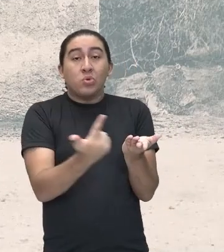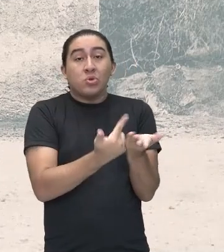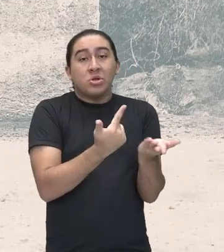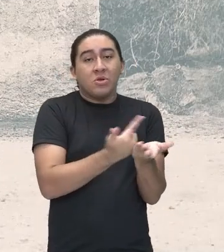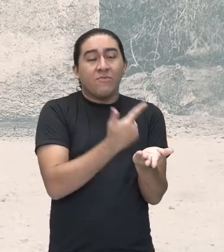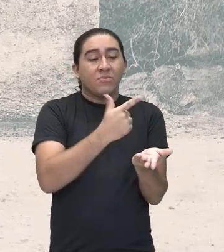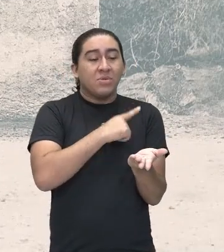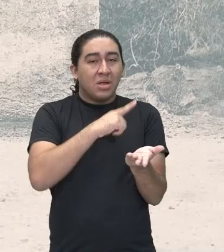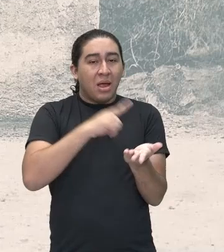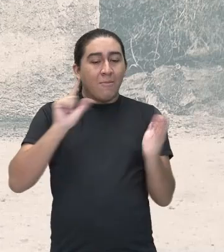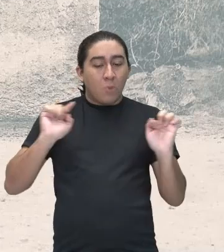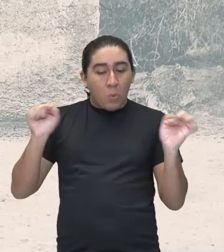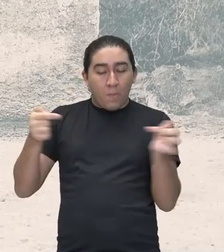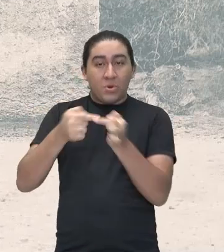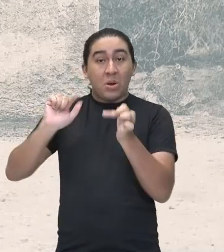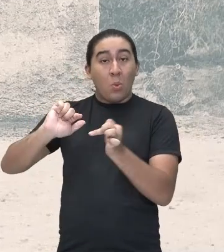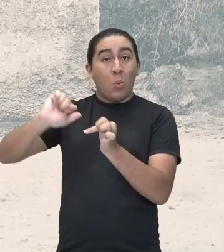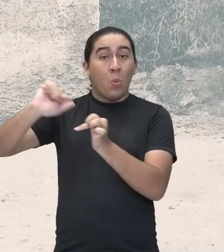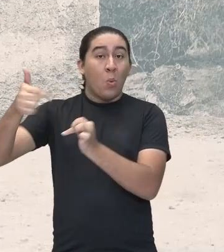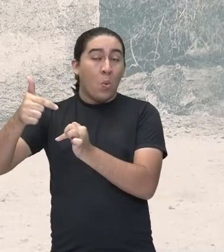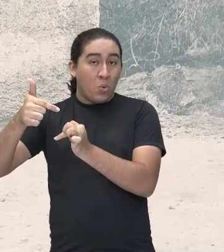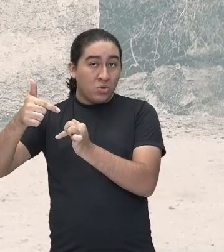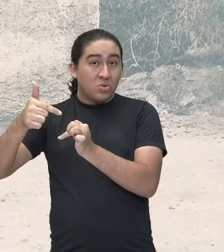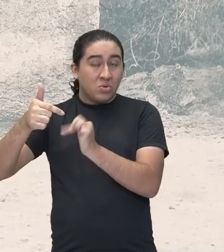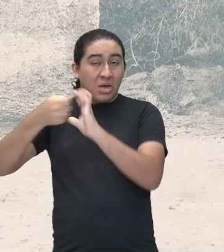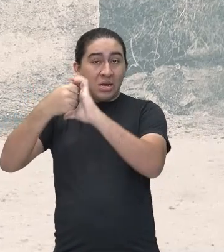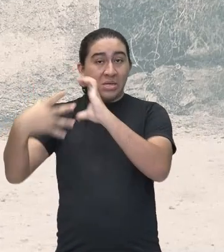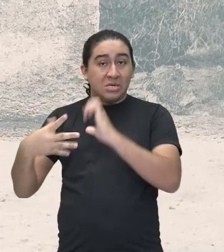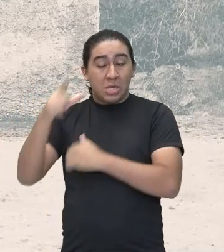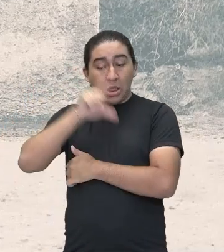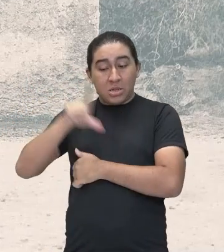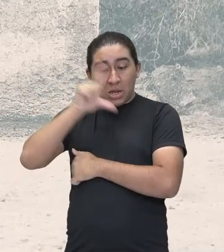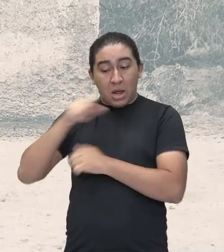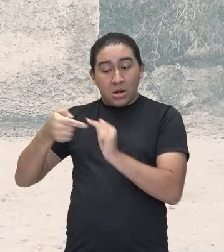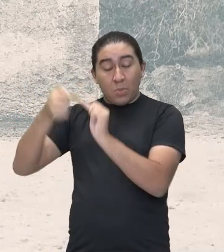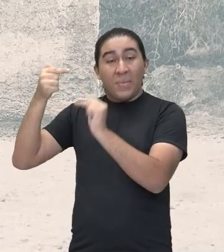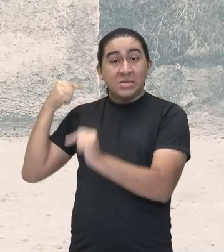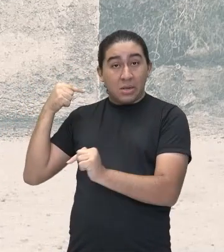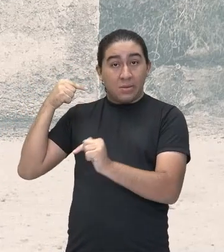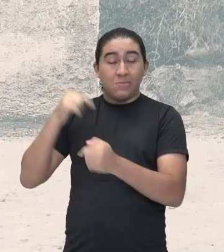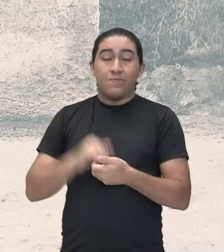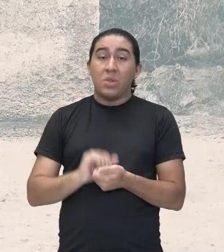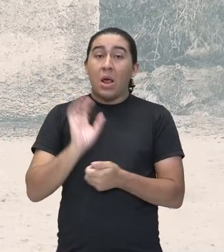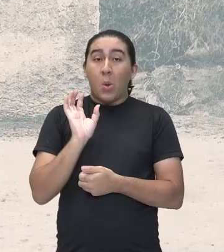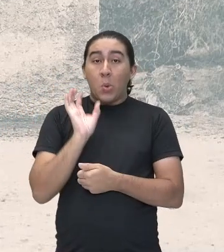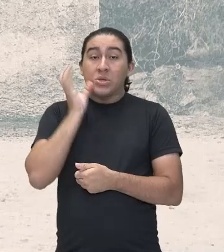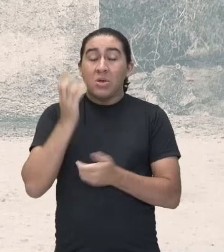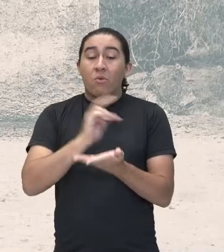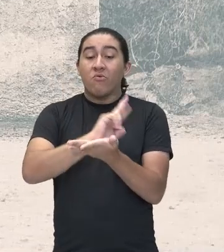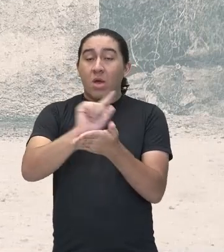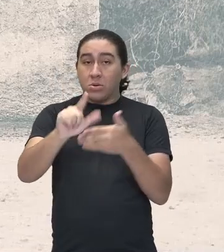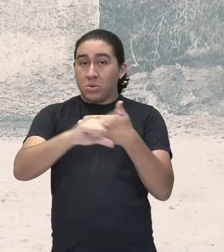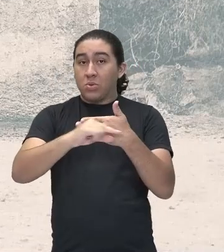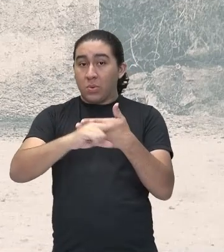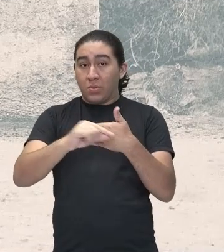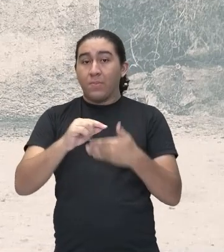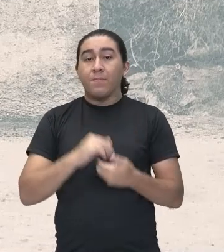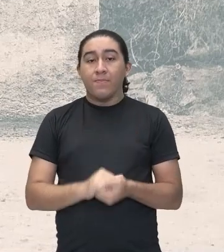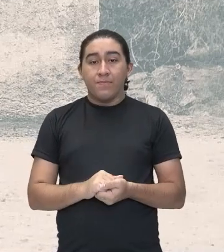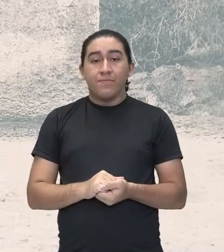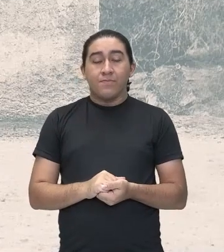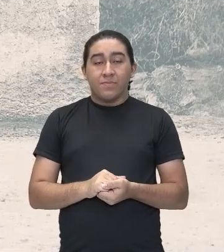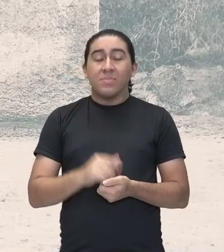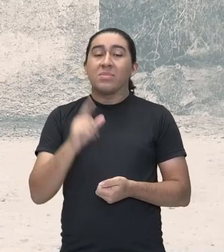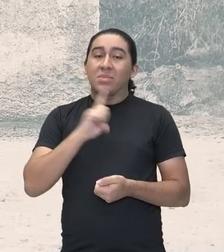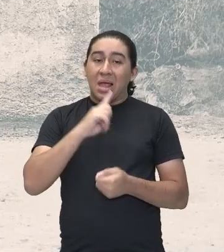escolas anteriores. E isso ocorreu com vários autores desse período. Entre eles, destaco para vocês, claro,